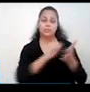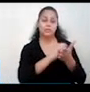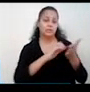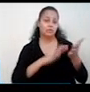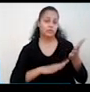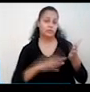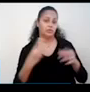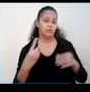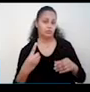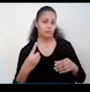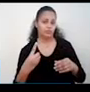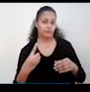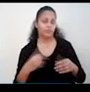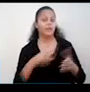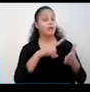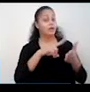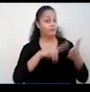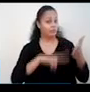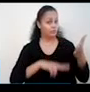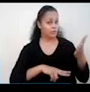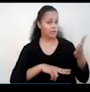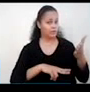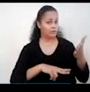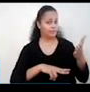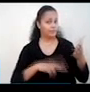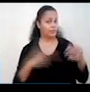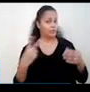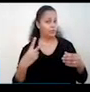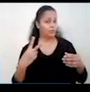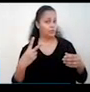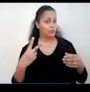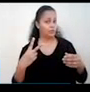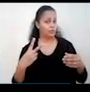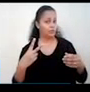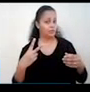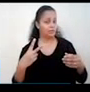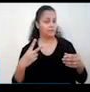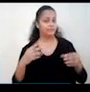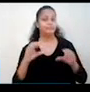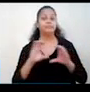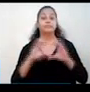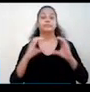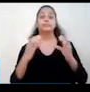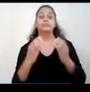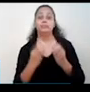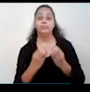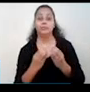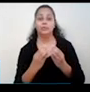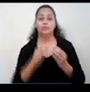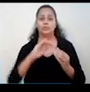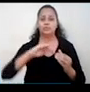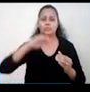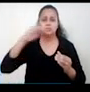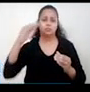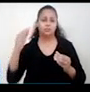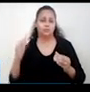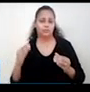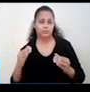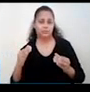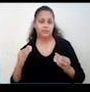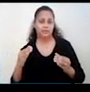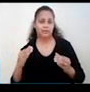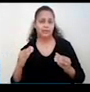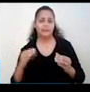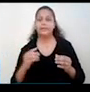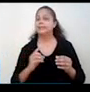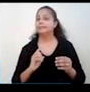Vamos ler as duas primeiras. É bastante acidentado porque faz parte de um conjunto de serras do Planalto Meridional? Não, né?